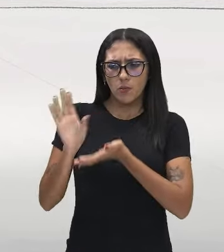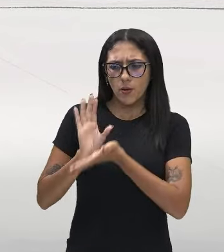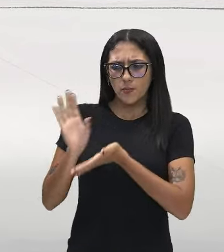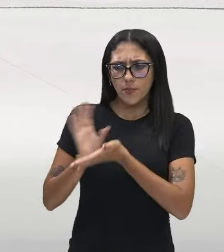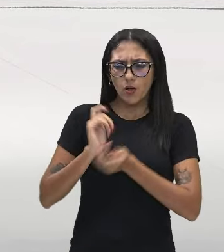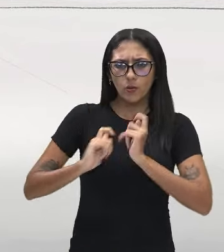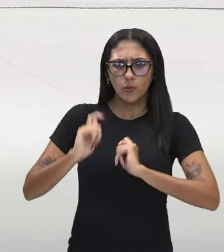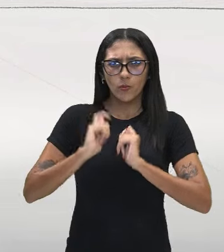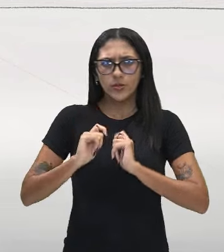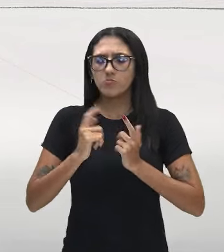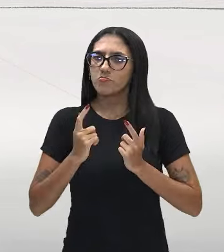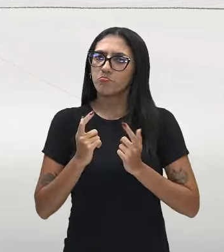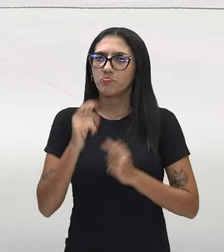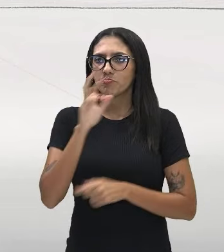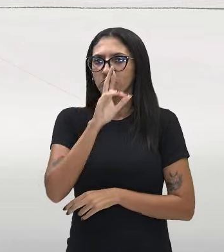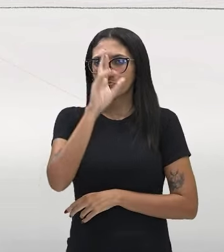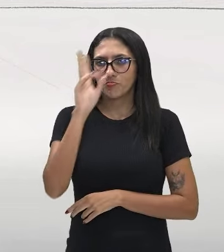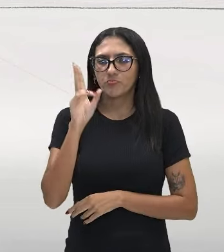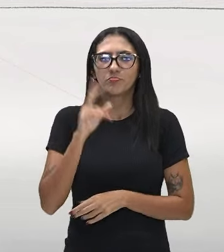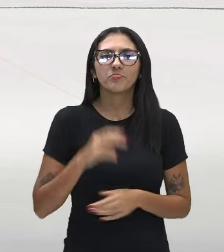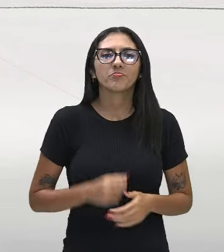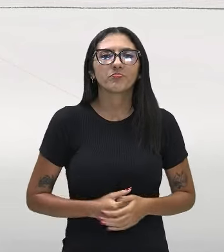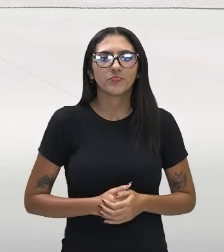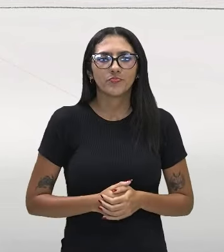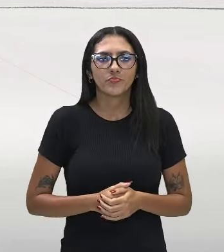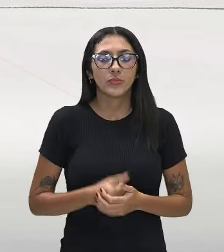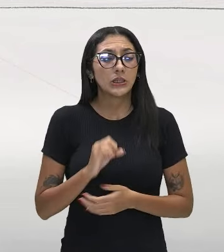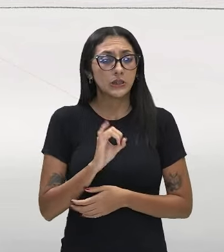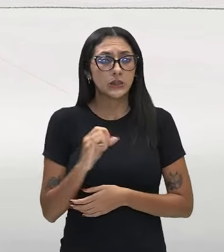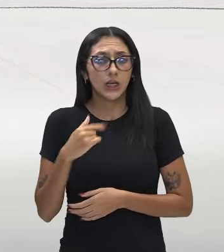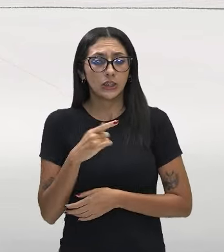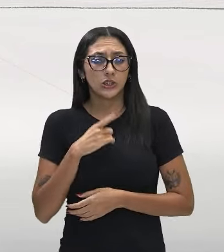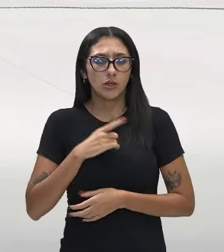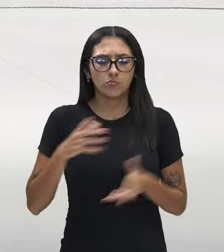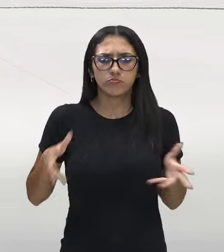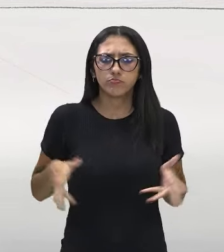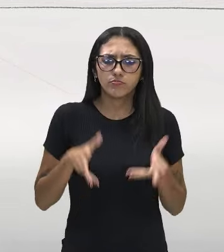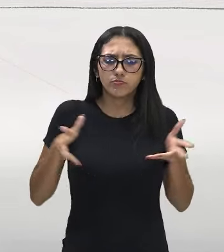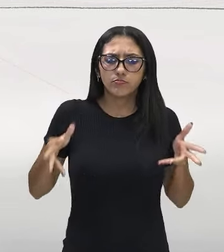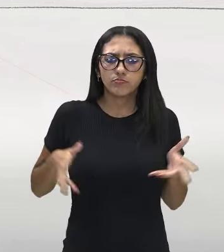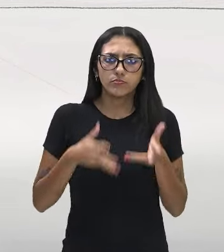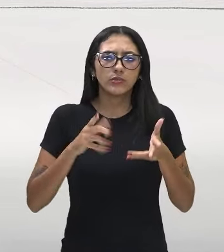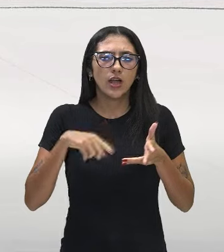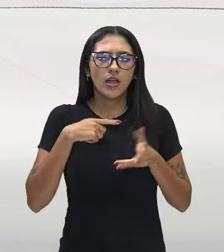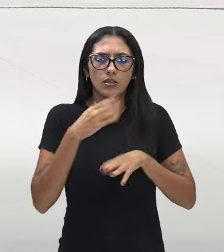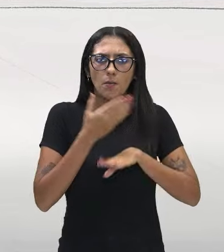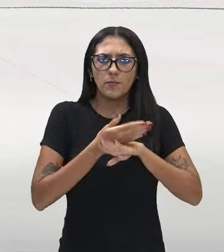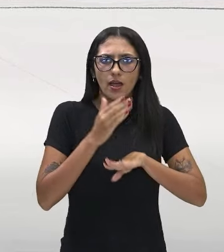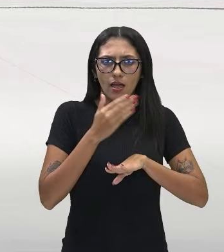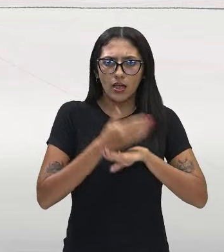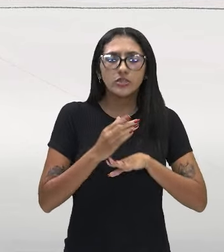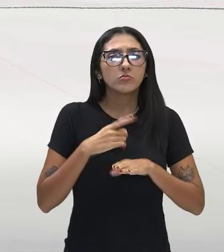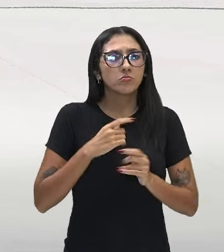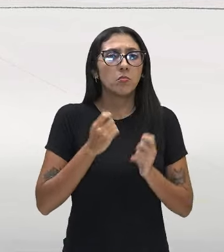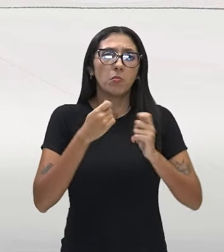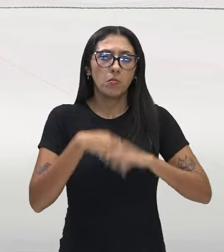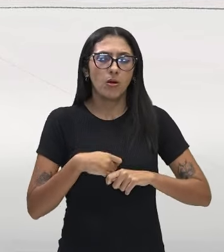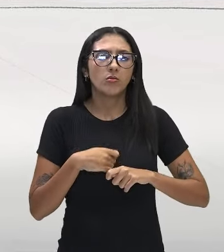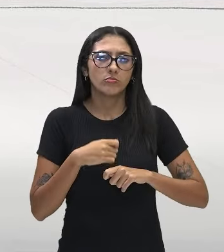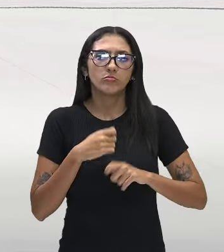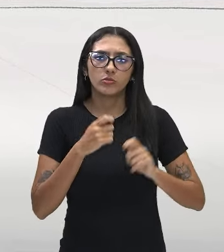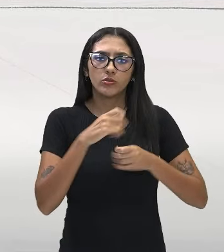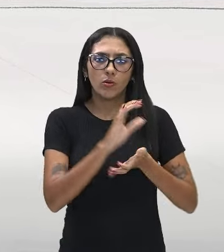certeza, né? Se a gente fomentar isso, se a gente estimular essa prática cultural, a gente pode ter um retorno. Por isso que é importante a gente